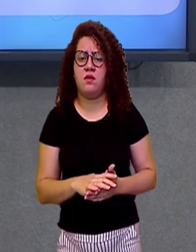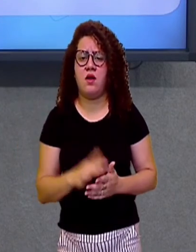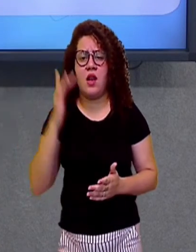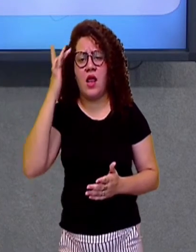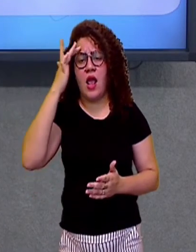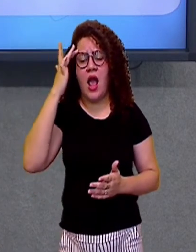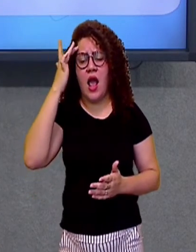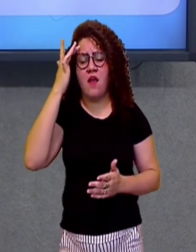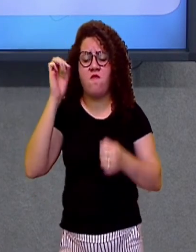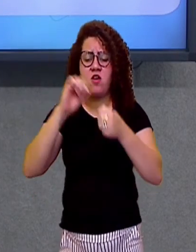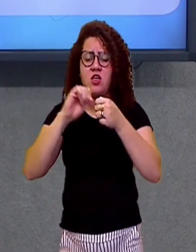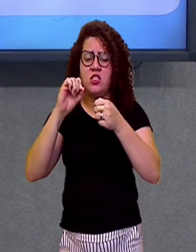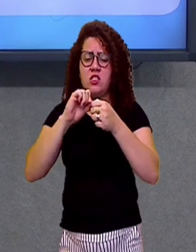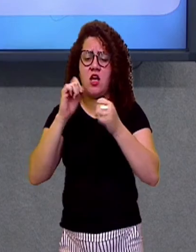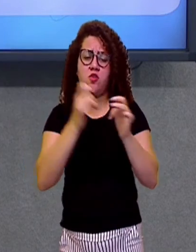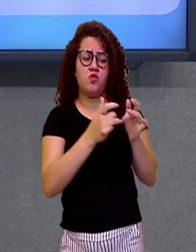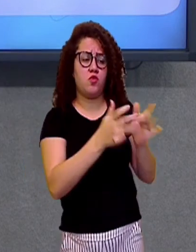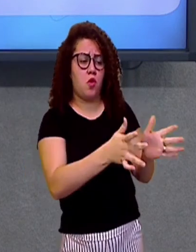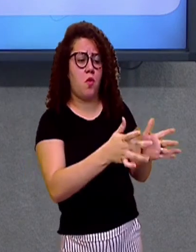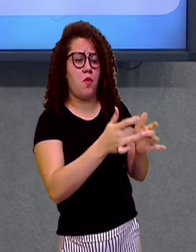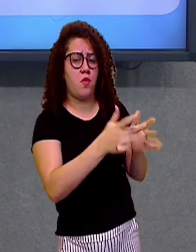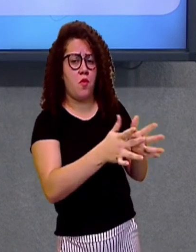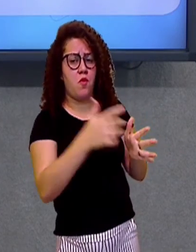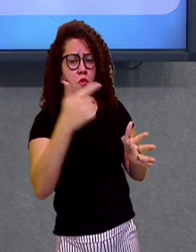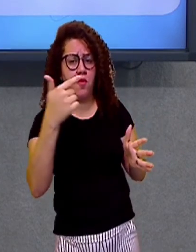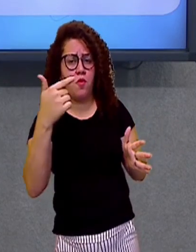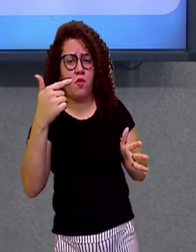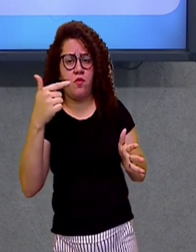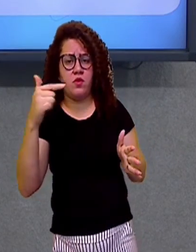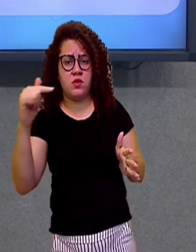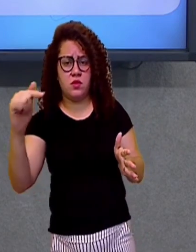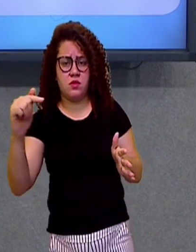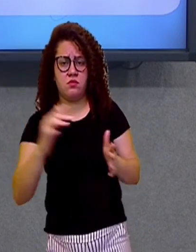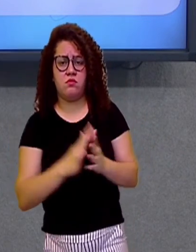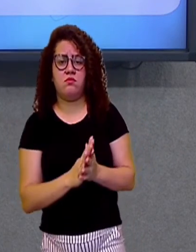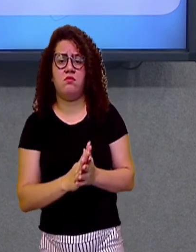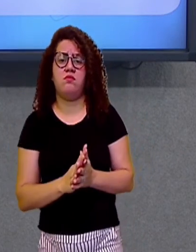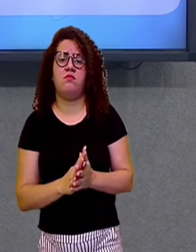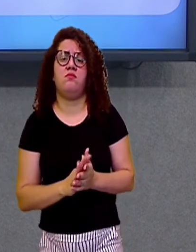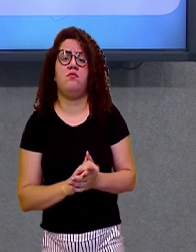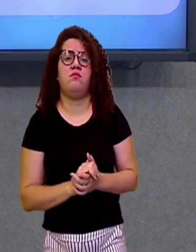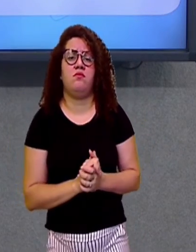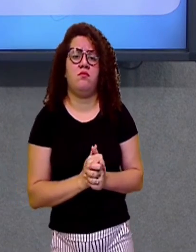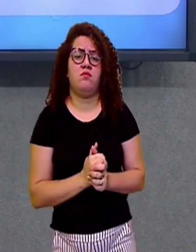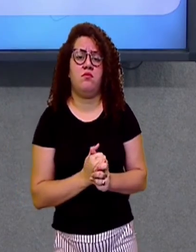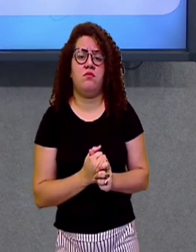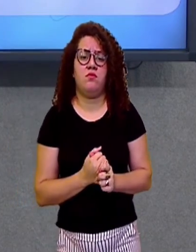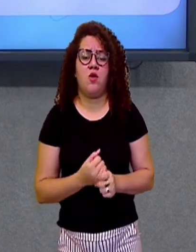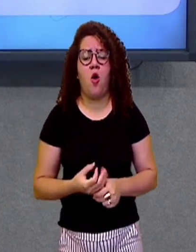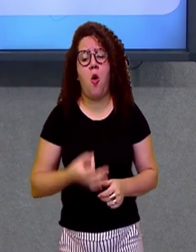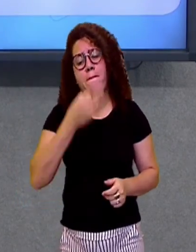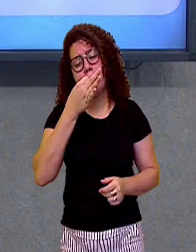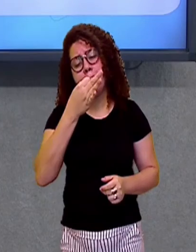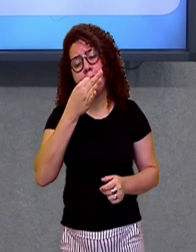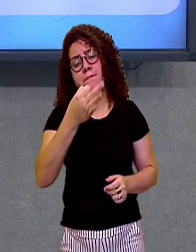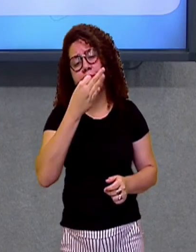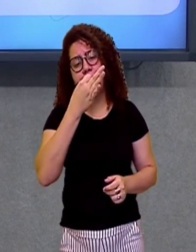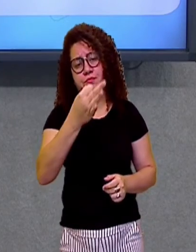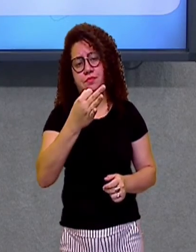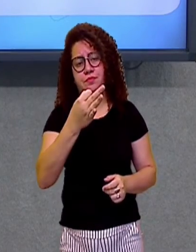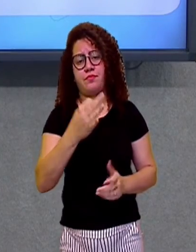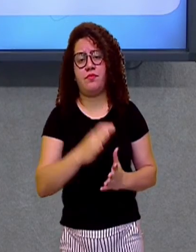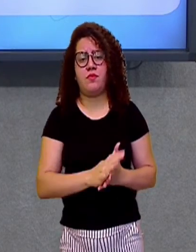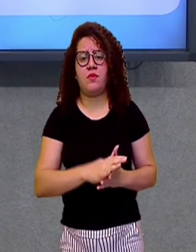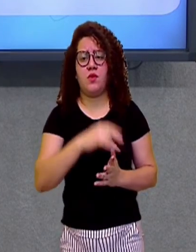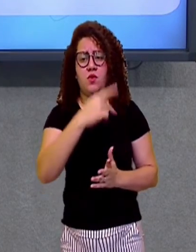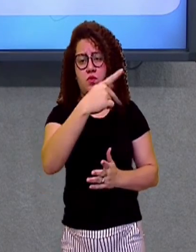que ele deveria fazer com o dinheiro que sobrou? Aí é uma opinião, né? É uma resposta